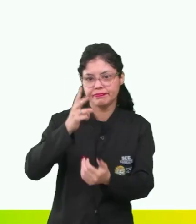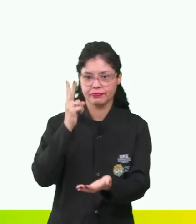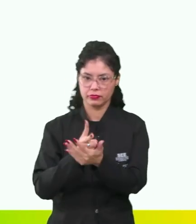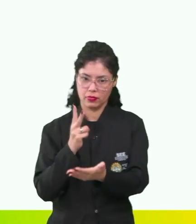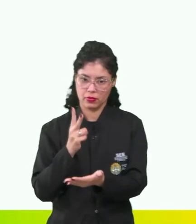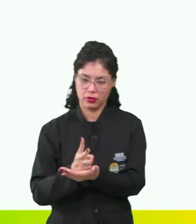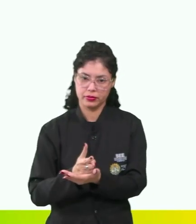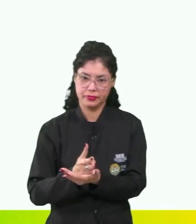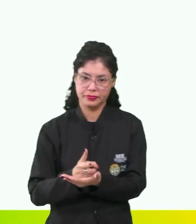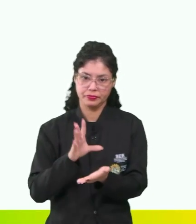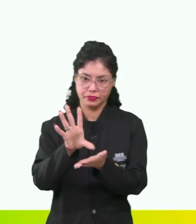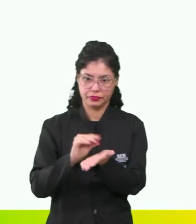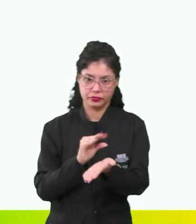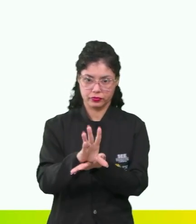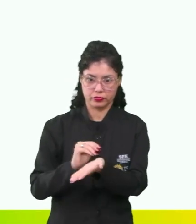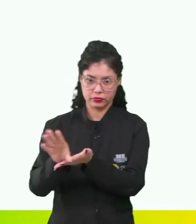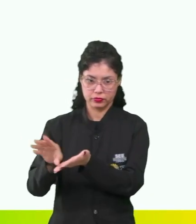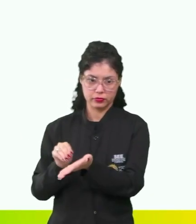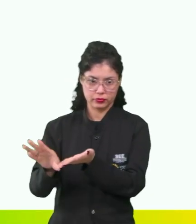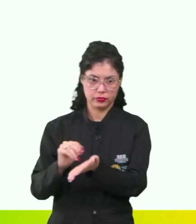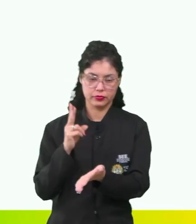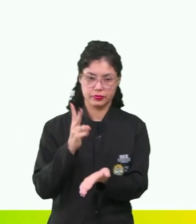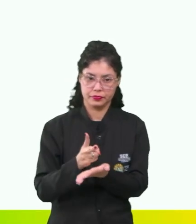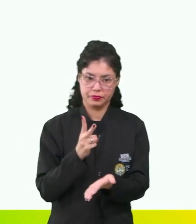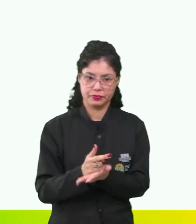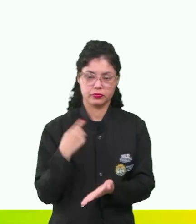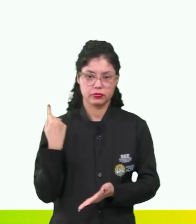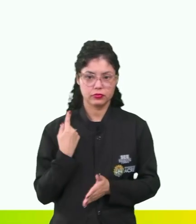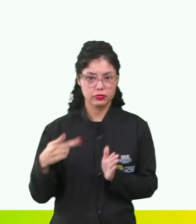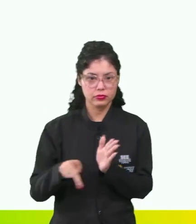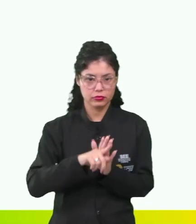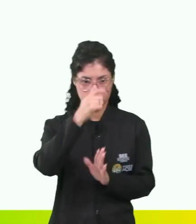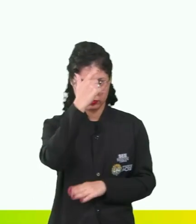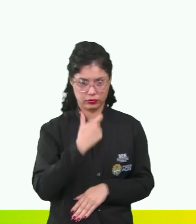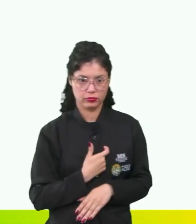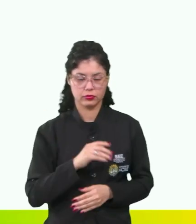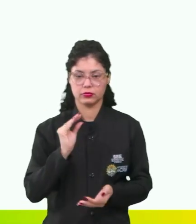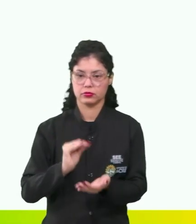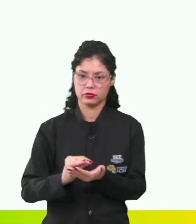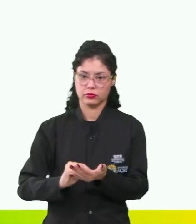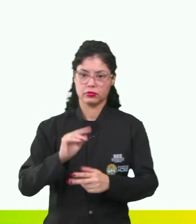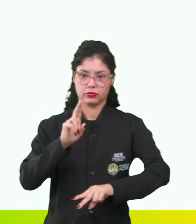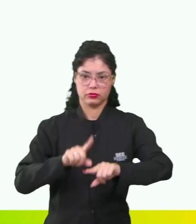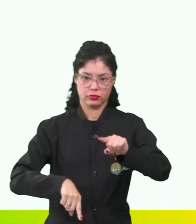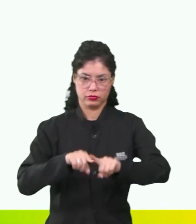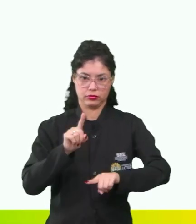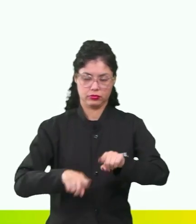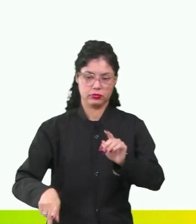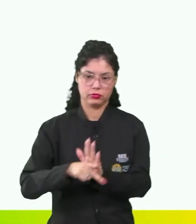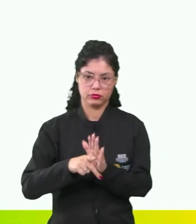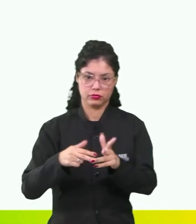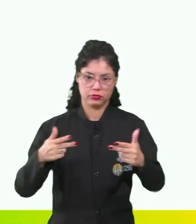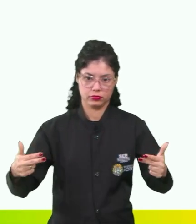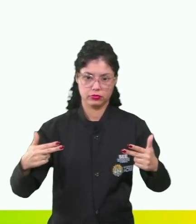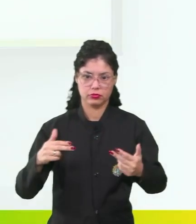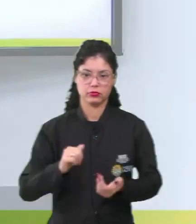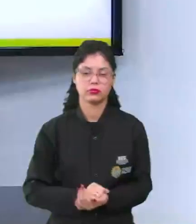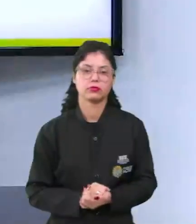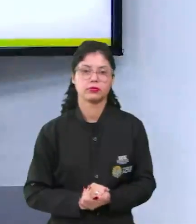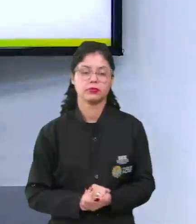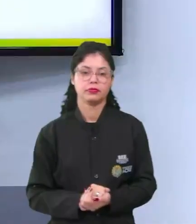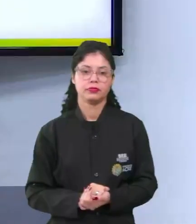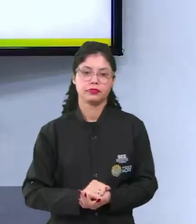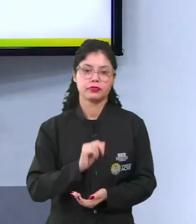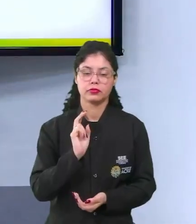direcionado ao consumo e à busca de satisfação pessoal através dos bens materiais. Então, a gente